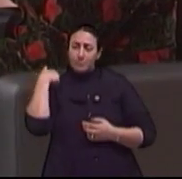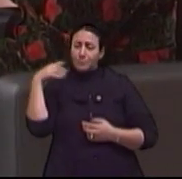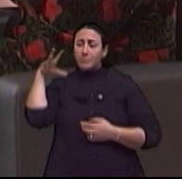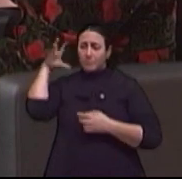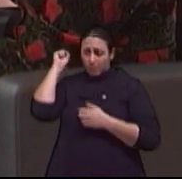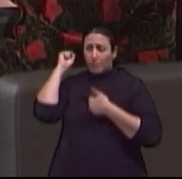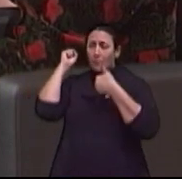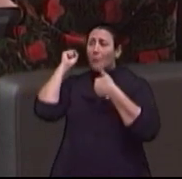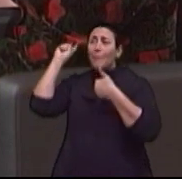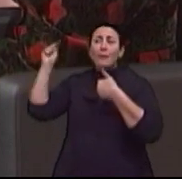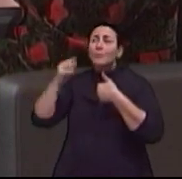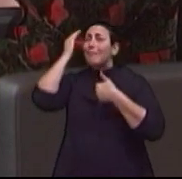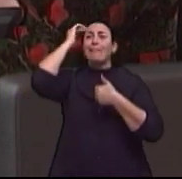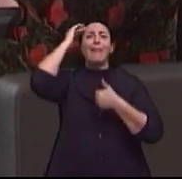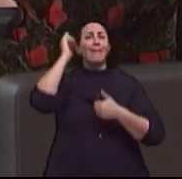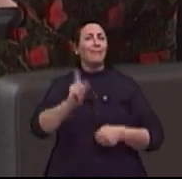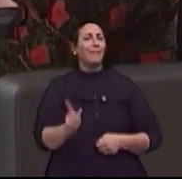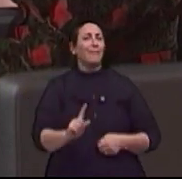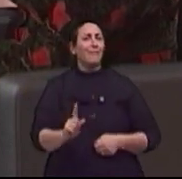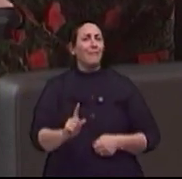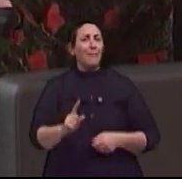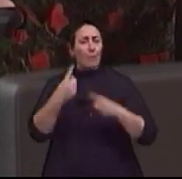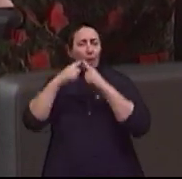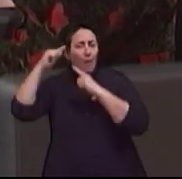exatamente a pessoa tem que